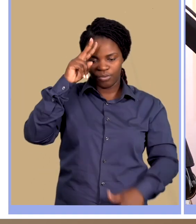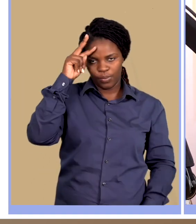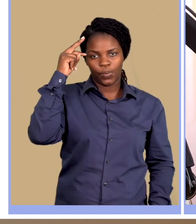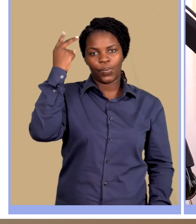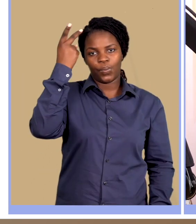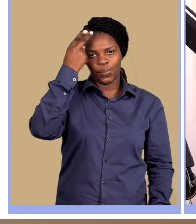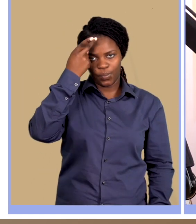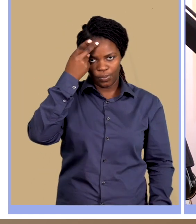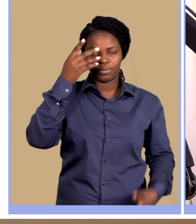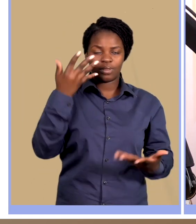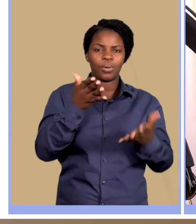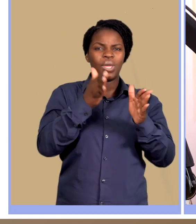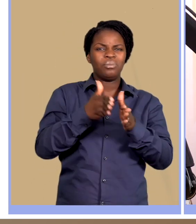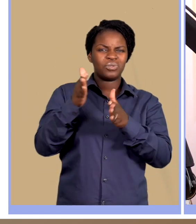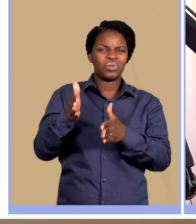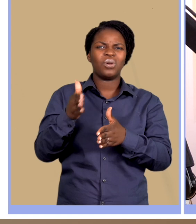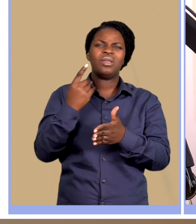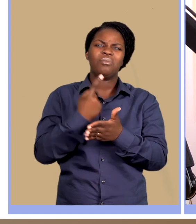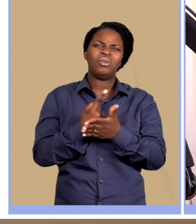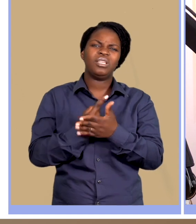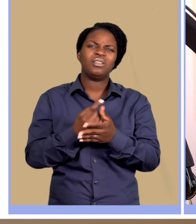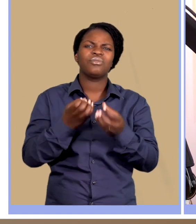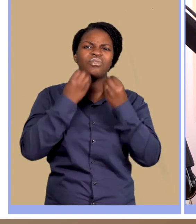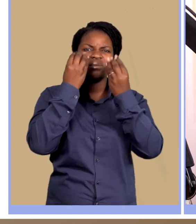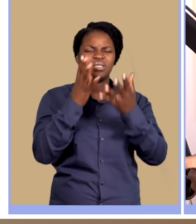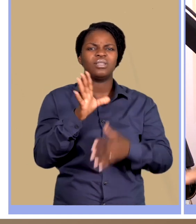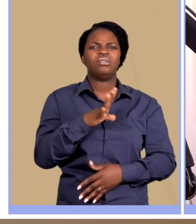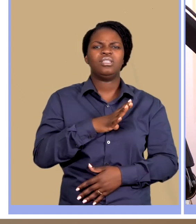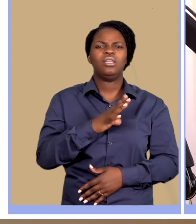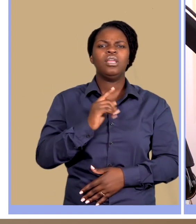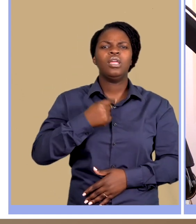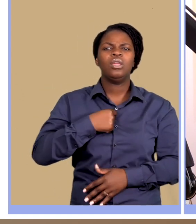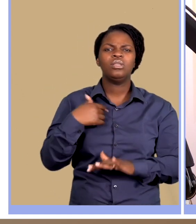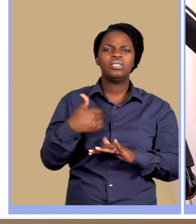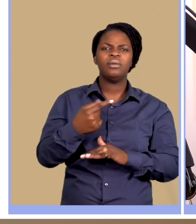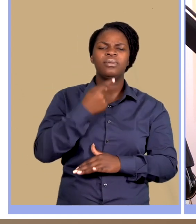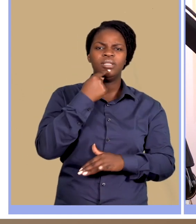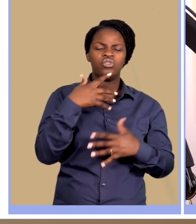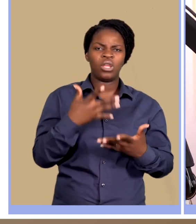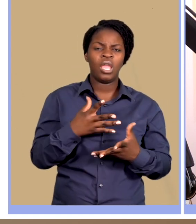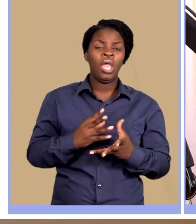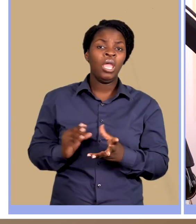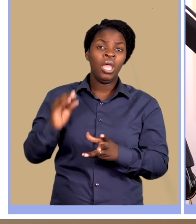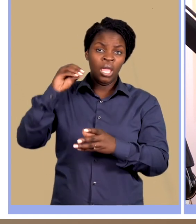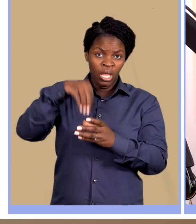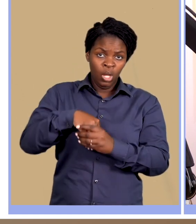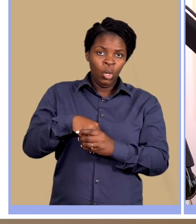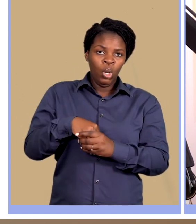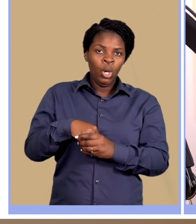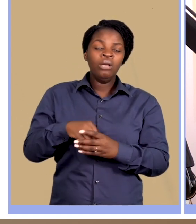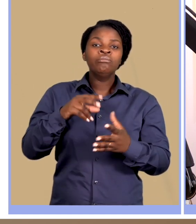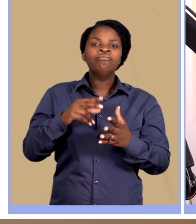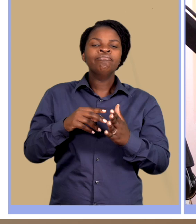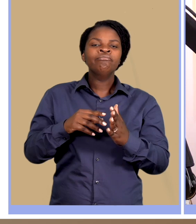informação. Tenho dito que a inclusão no gráfico de planificação está na escala 0. parte